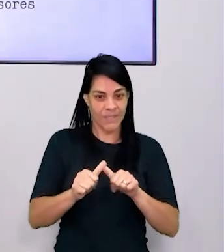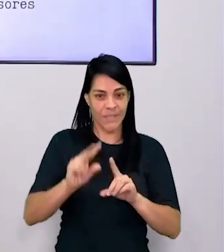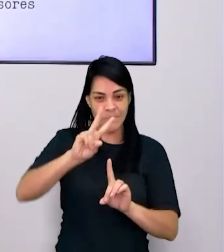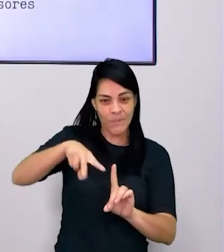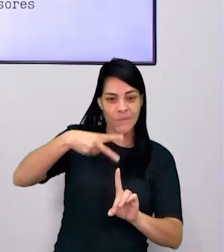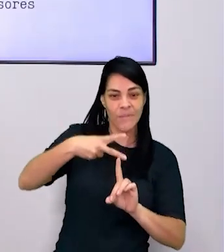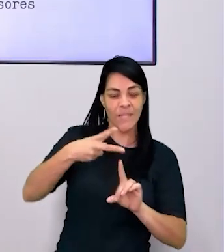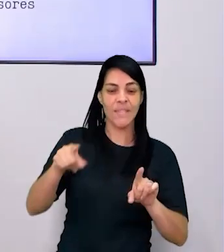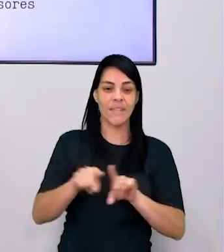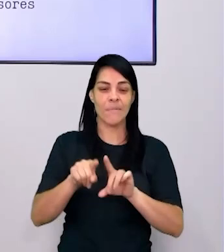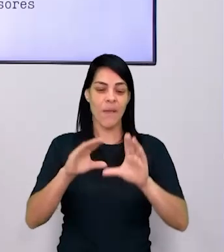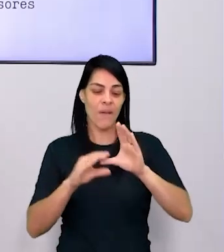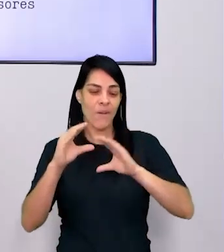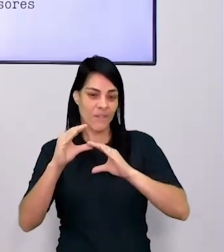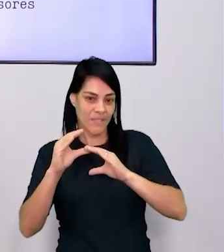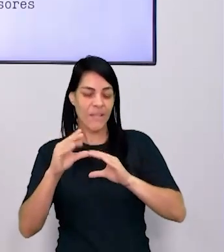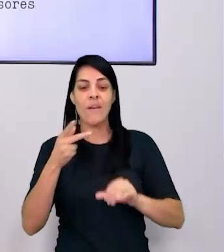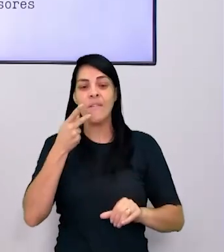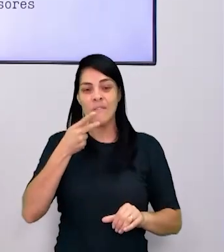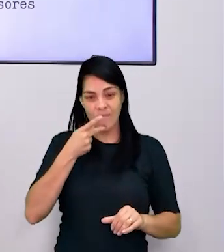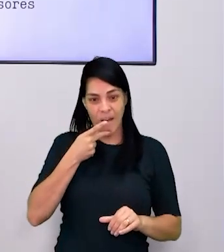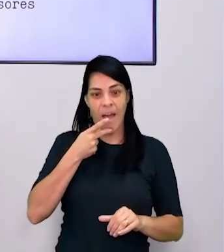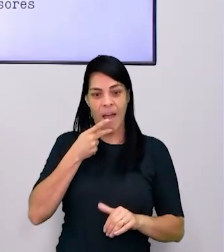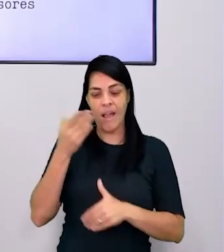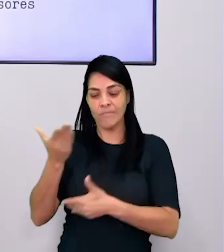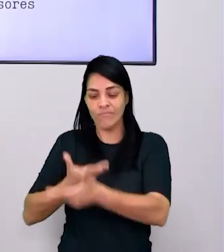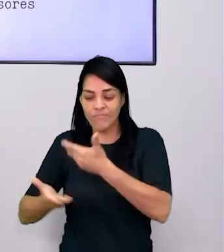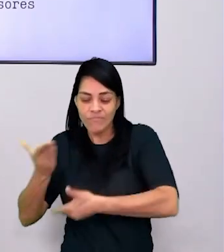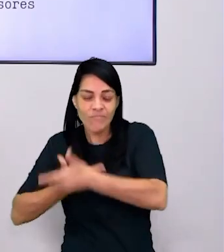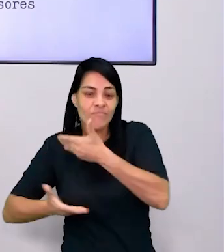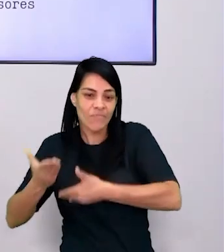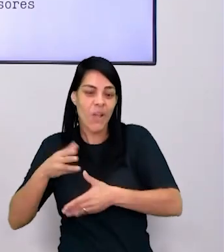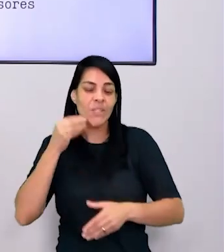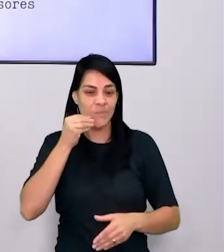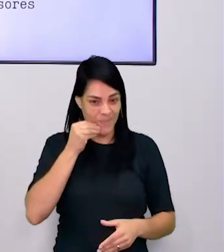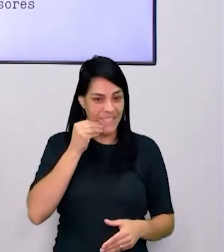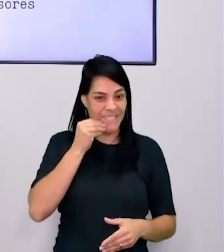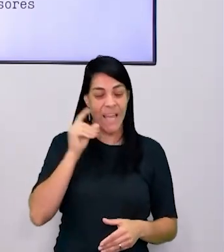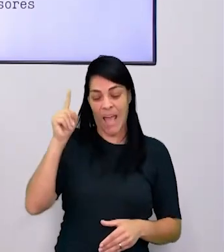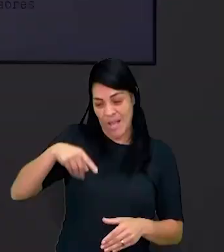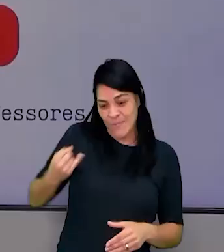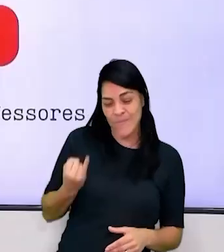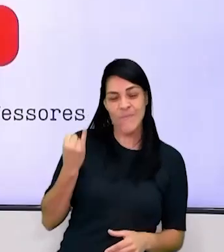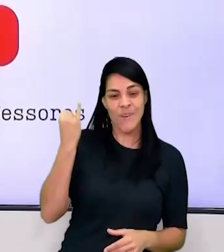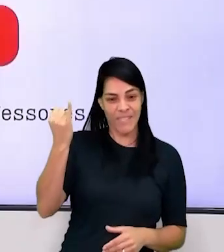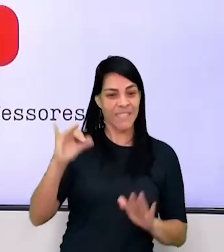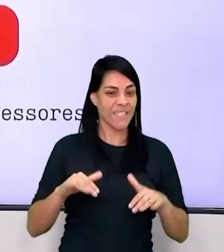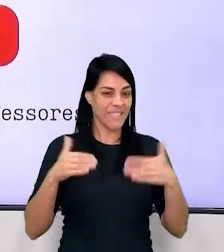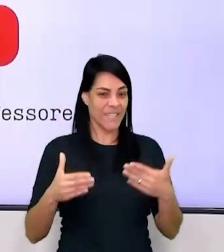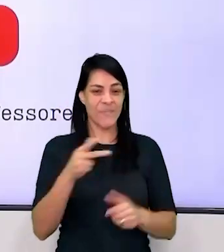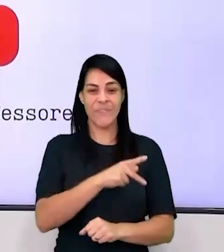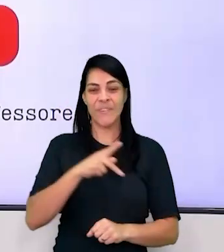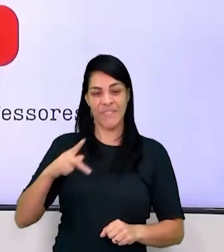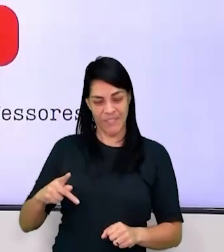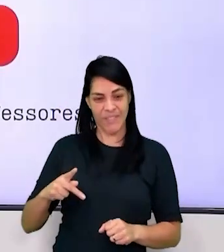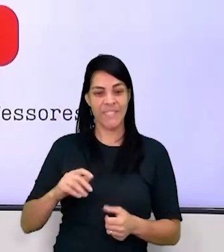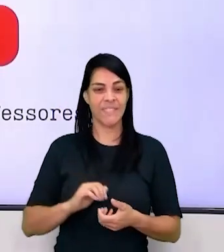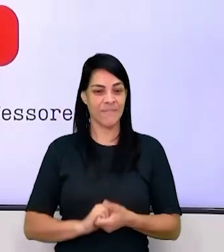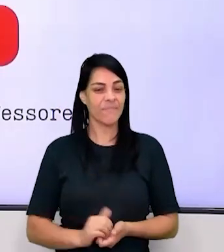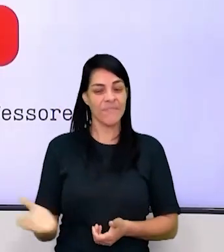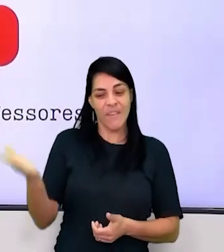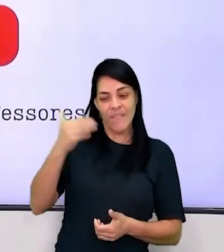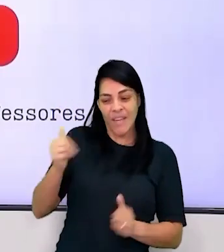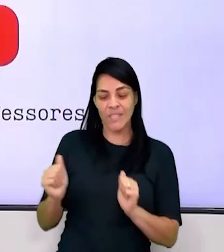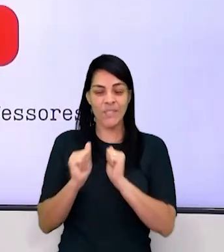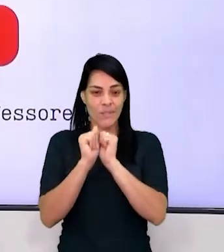multiplicadores quanto cursistas falam bastante, trocam as suas experiências bastante. Isso é muito importante. Então, professora, então, professor, vem